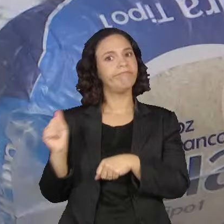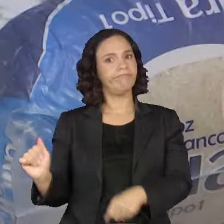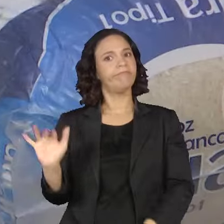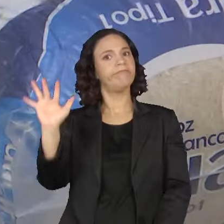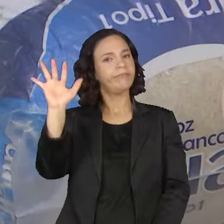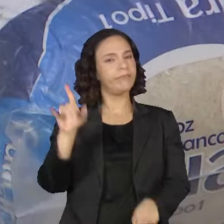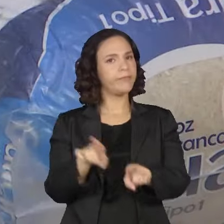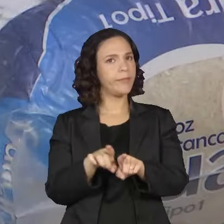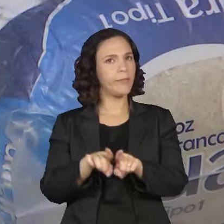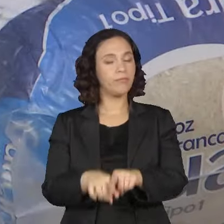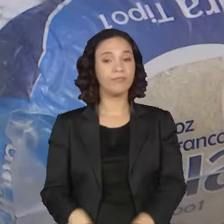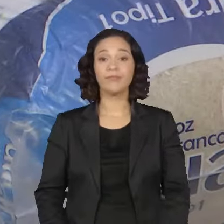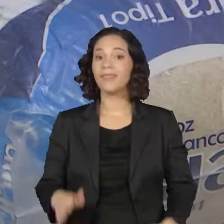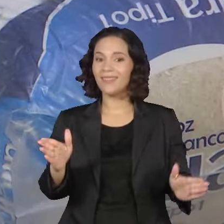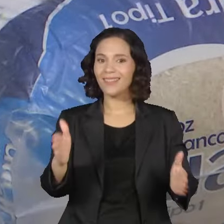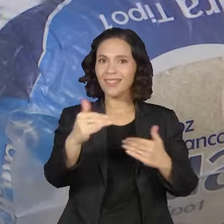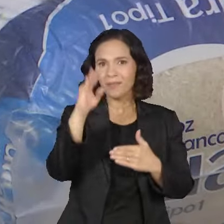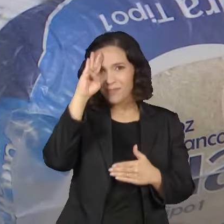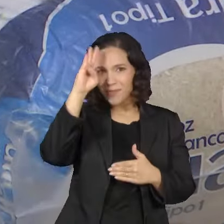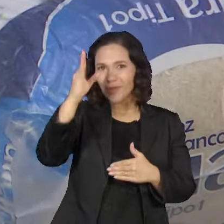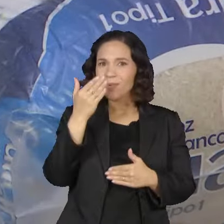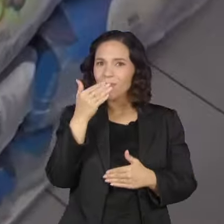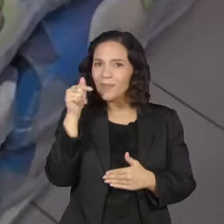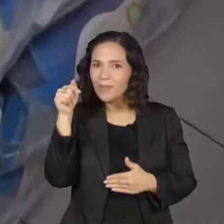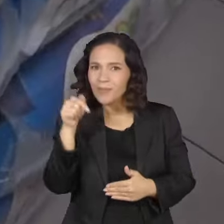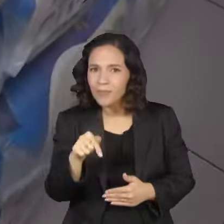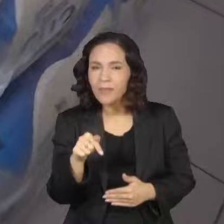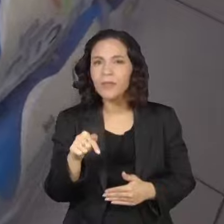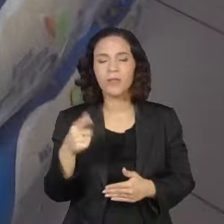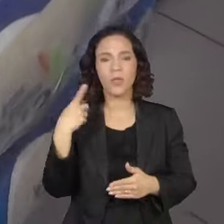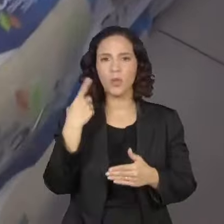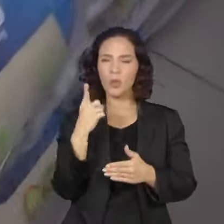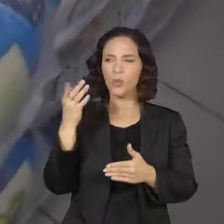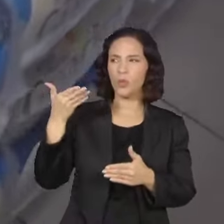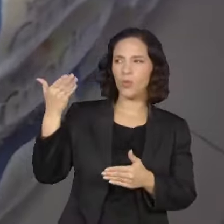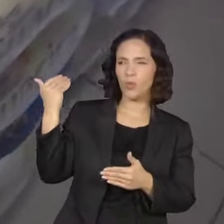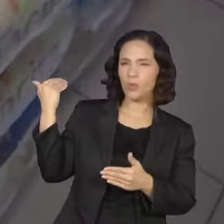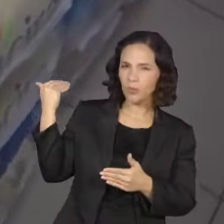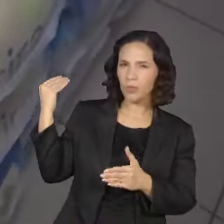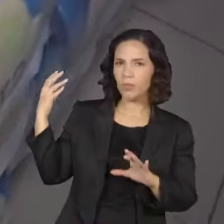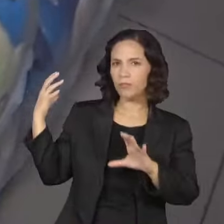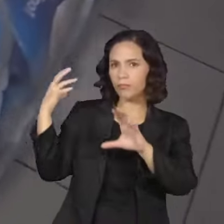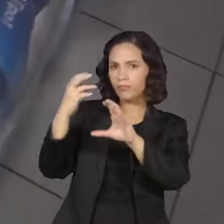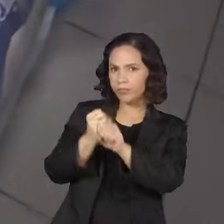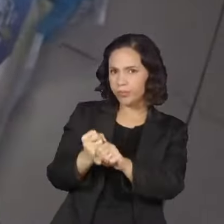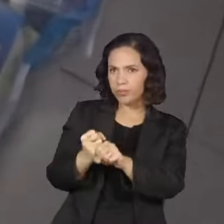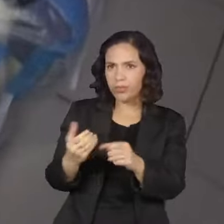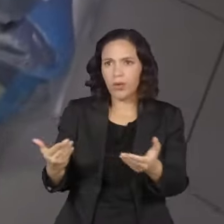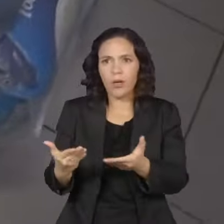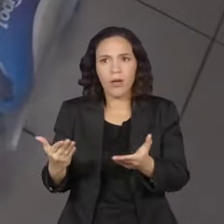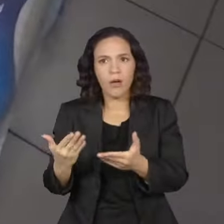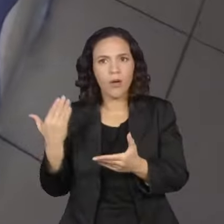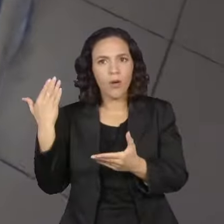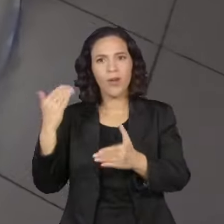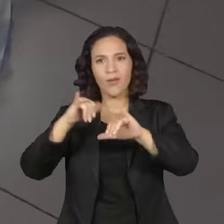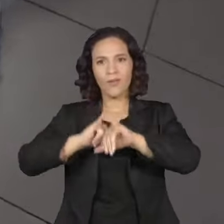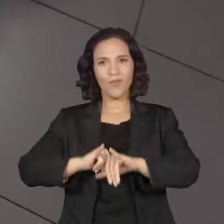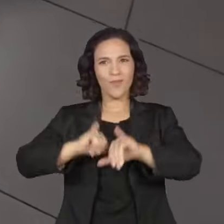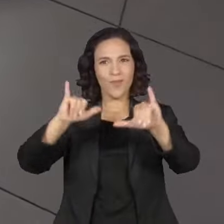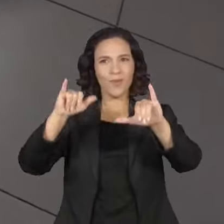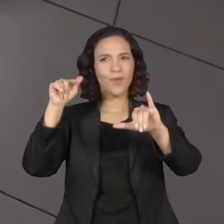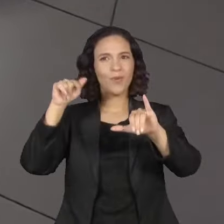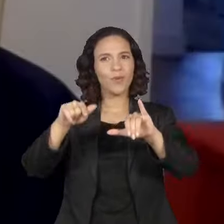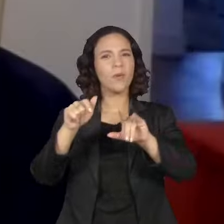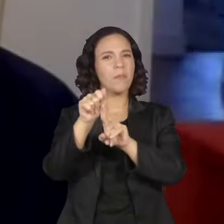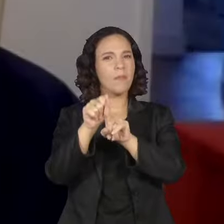exemplos. A cesta básica, essa é nessa última edição, né? Apurada agora e publicada nesse instante